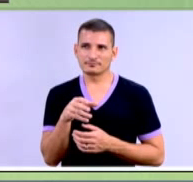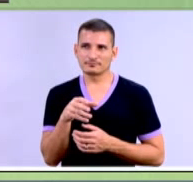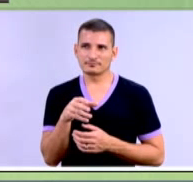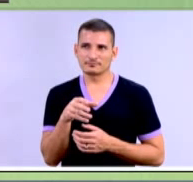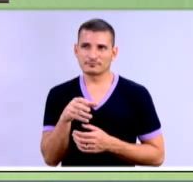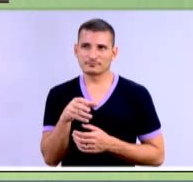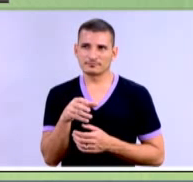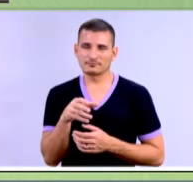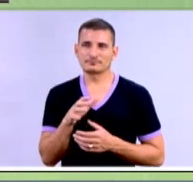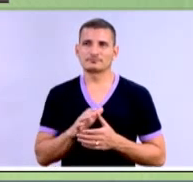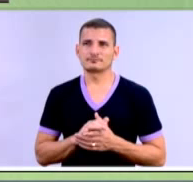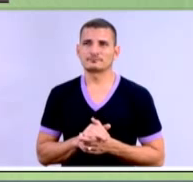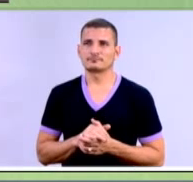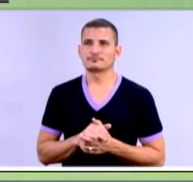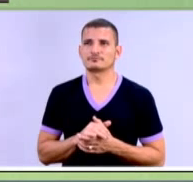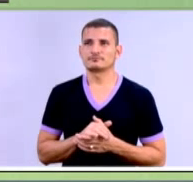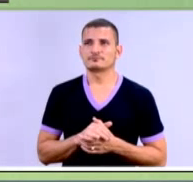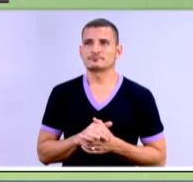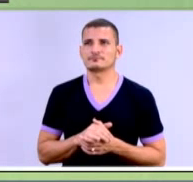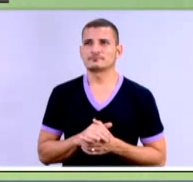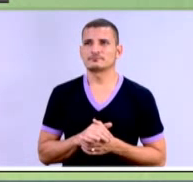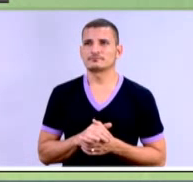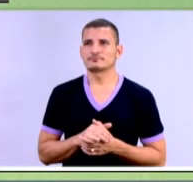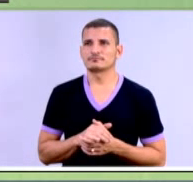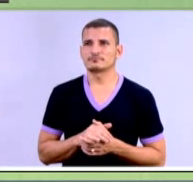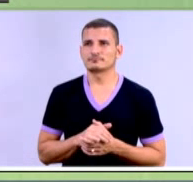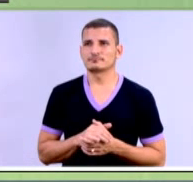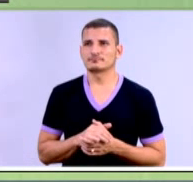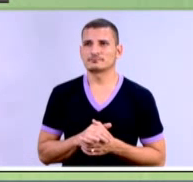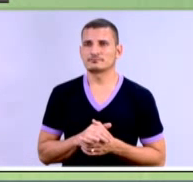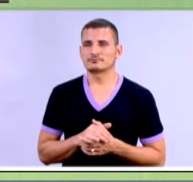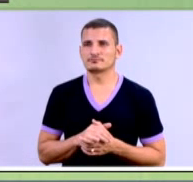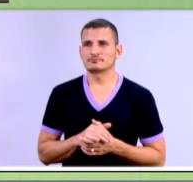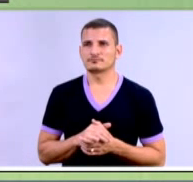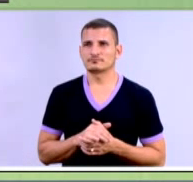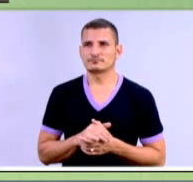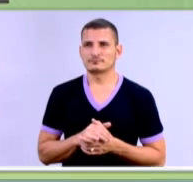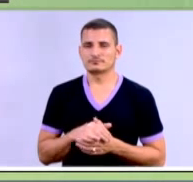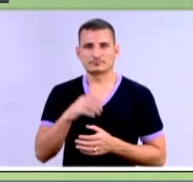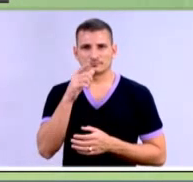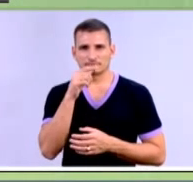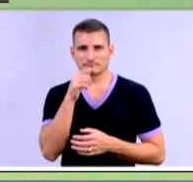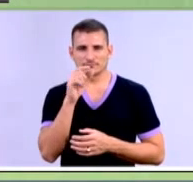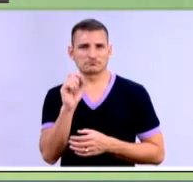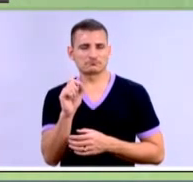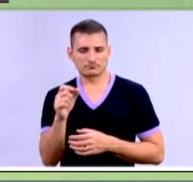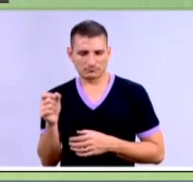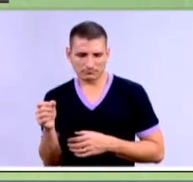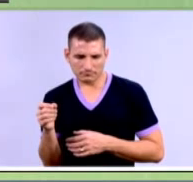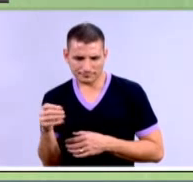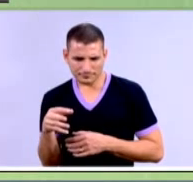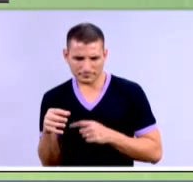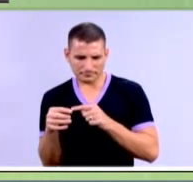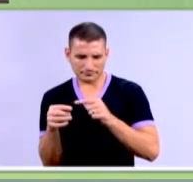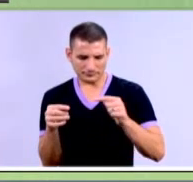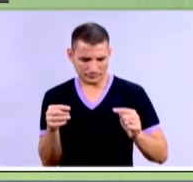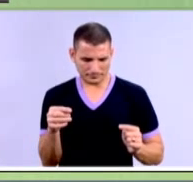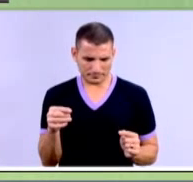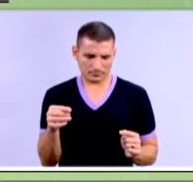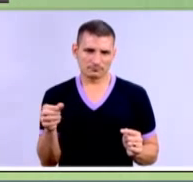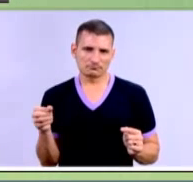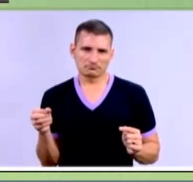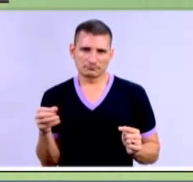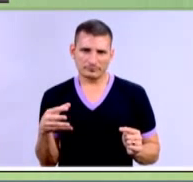um jatinho, né, de água. E aí verificou-se que a água ela acompanhava. Se vocês quiserem fazer um experimento em casa,